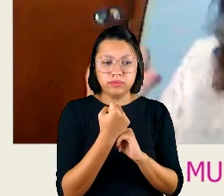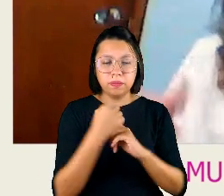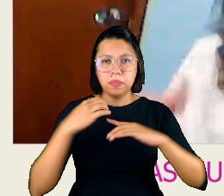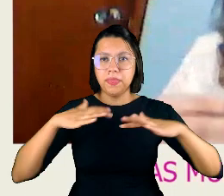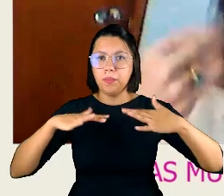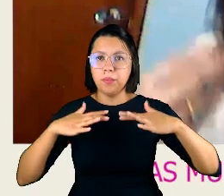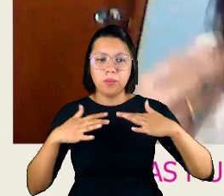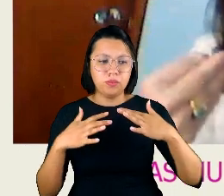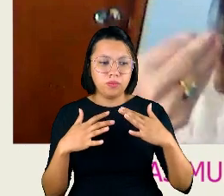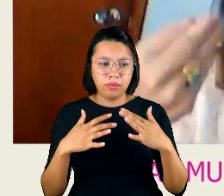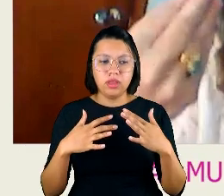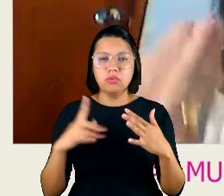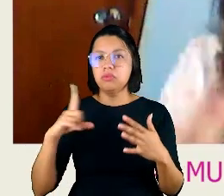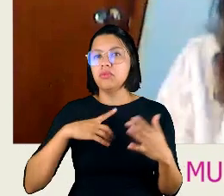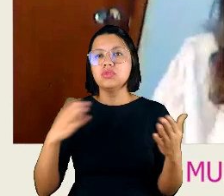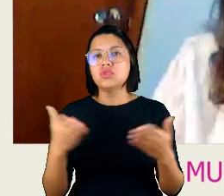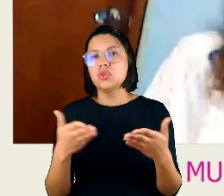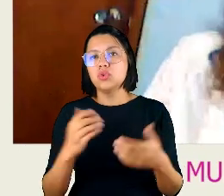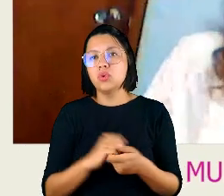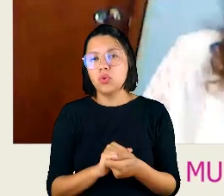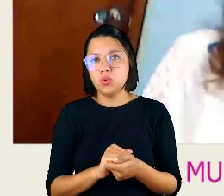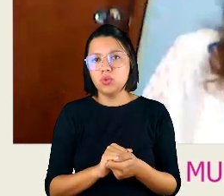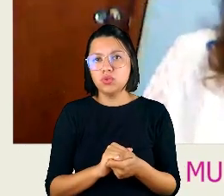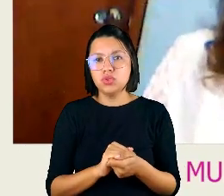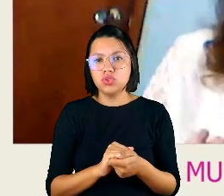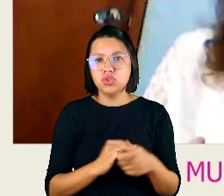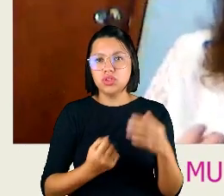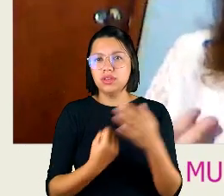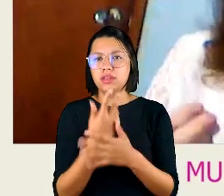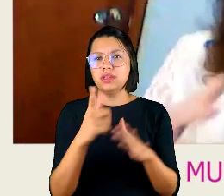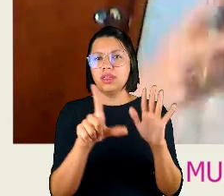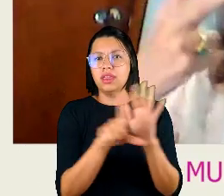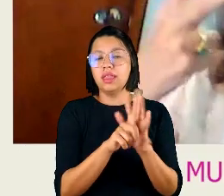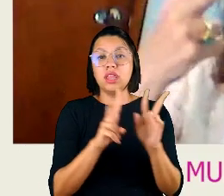tem hoje de legislar sobre o seu corpo,